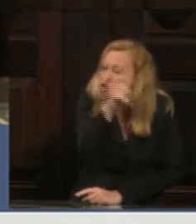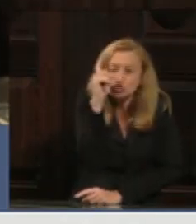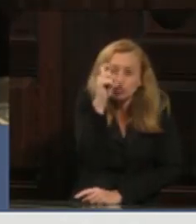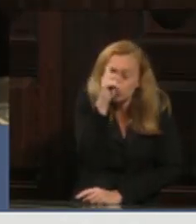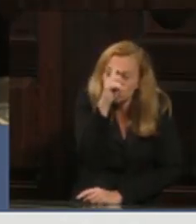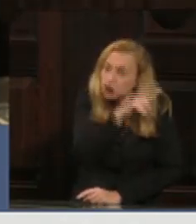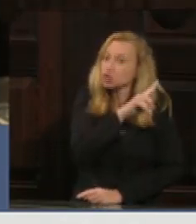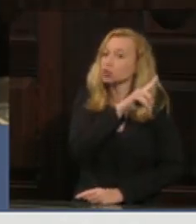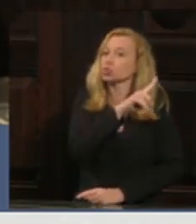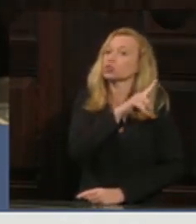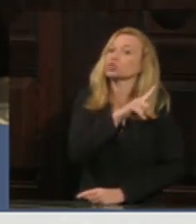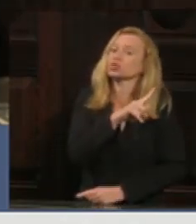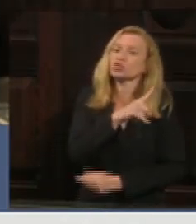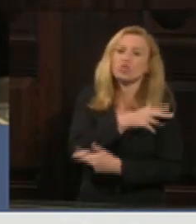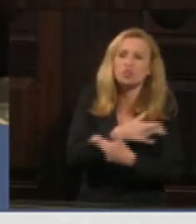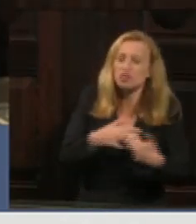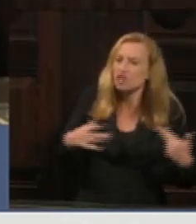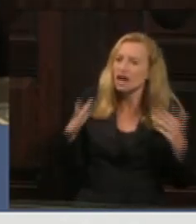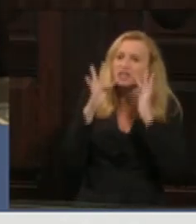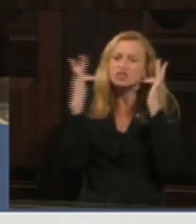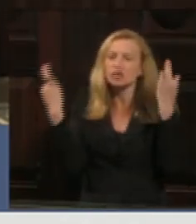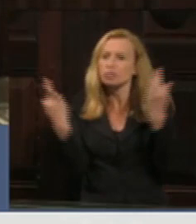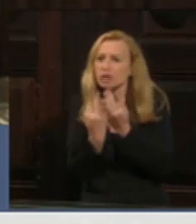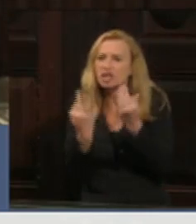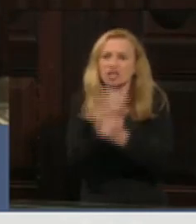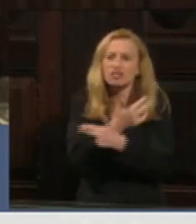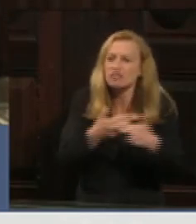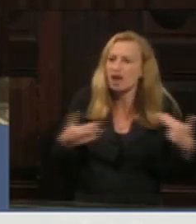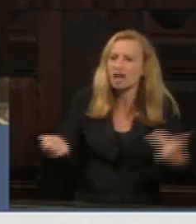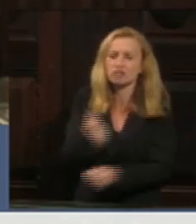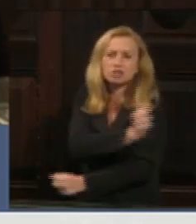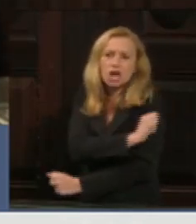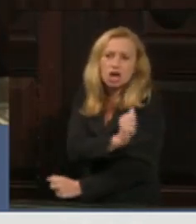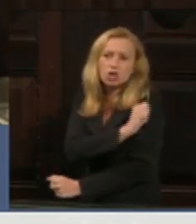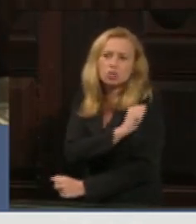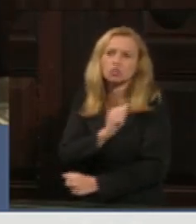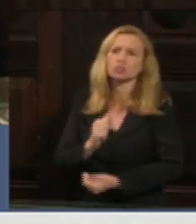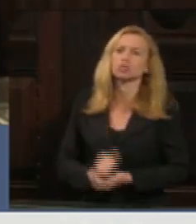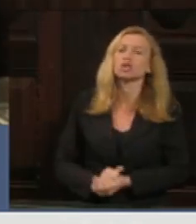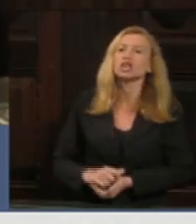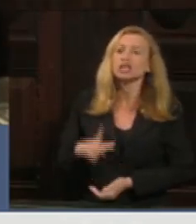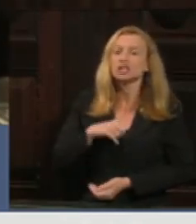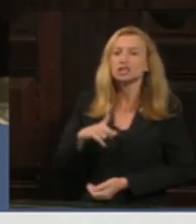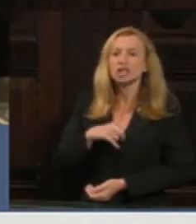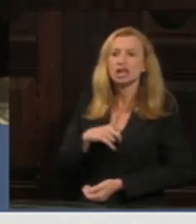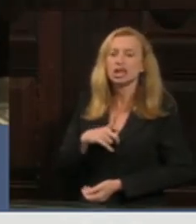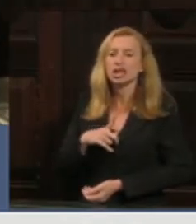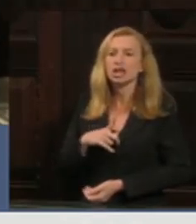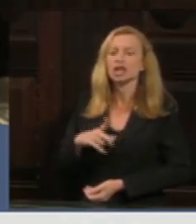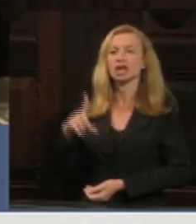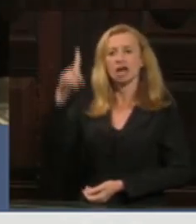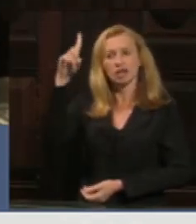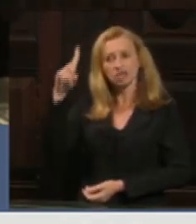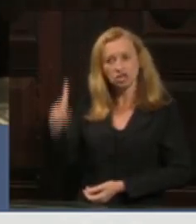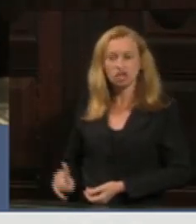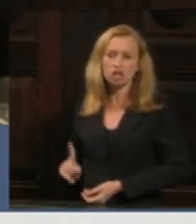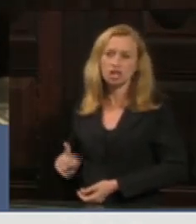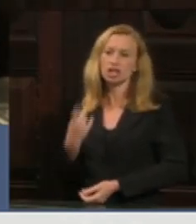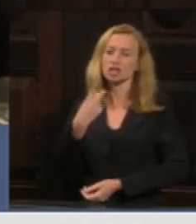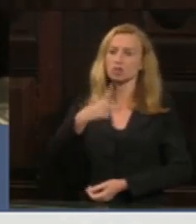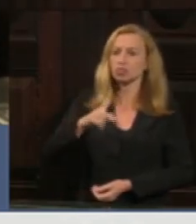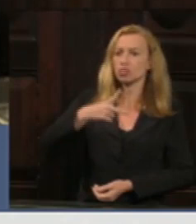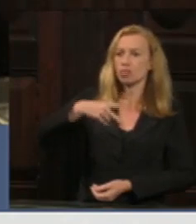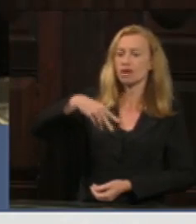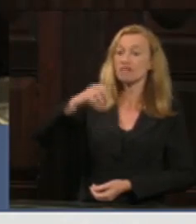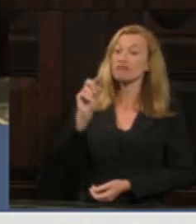muito difícil para muitas famílias, para muitos estudantes, garantirem a sua matrícula no